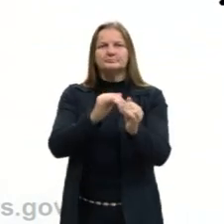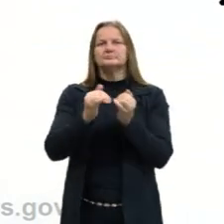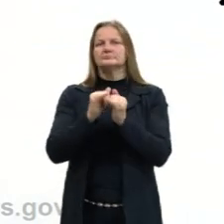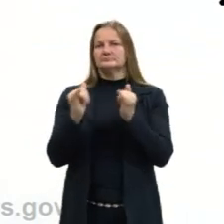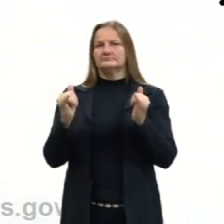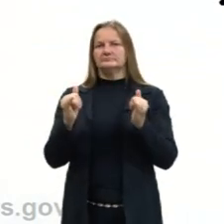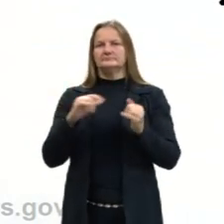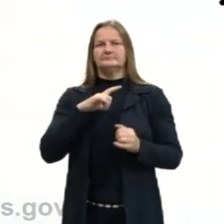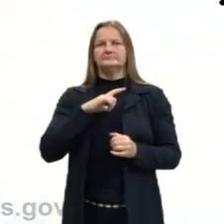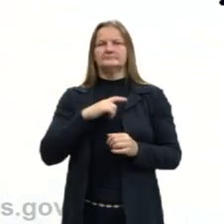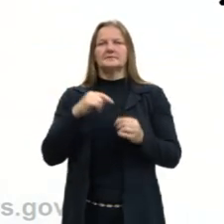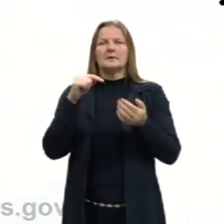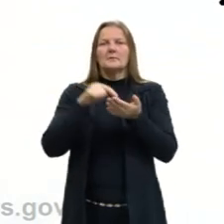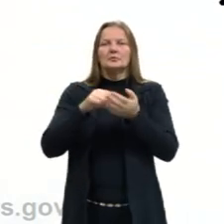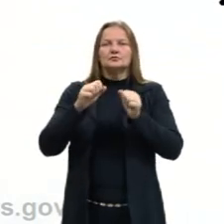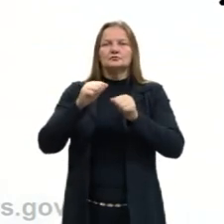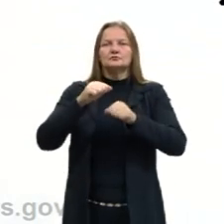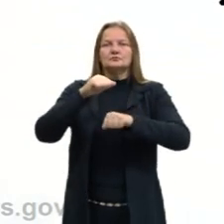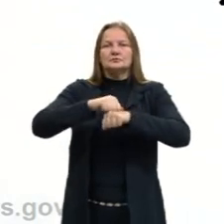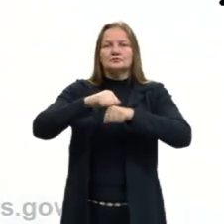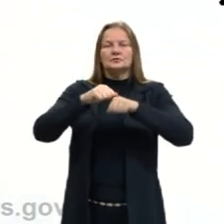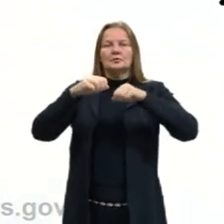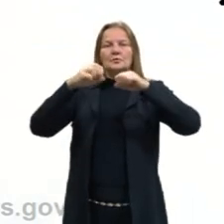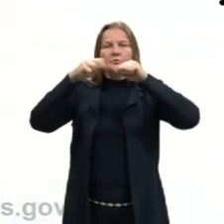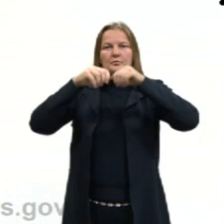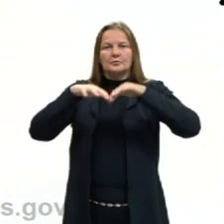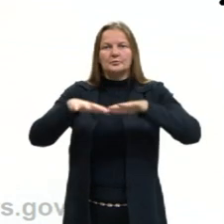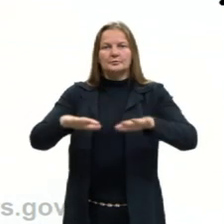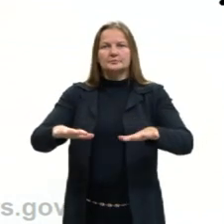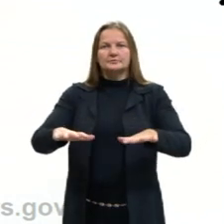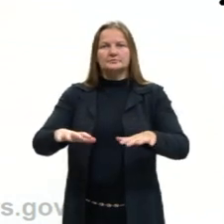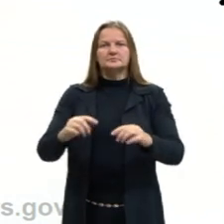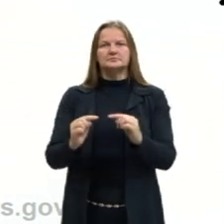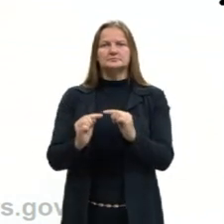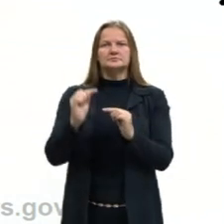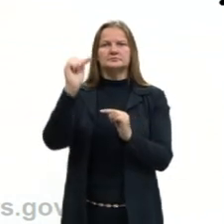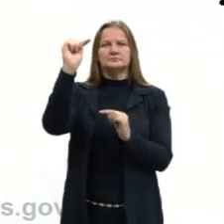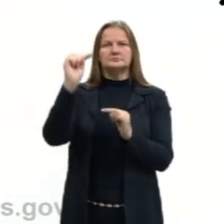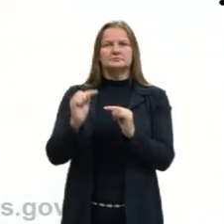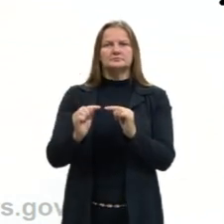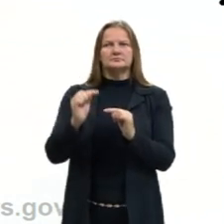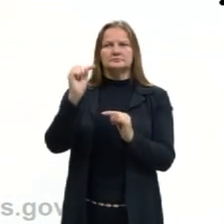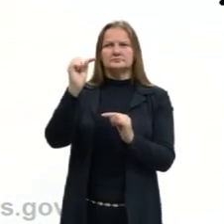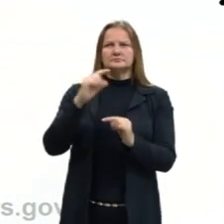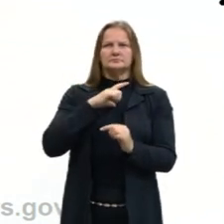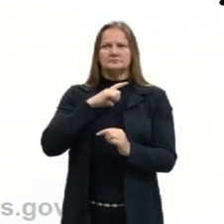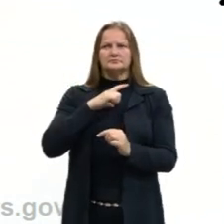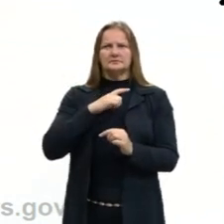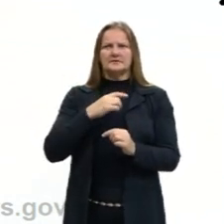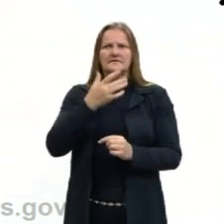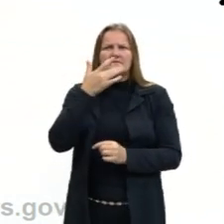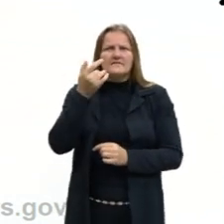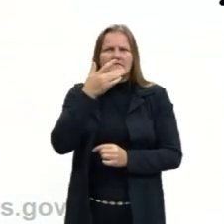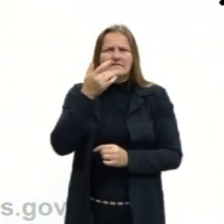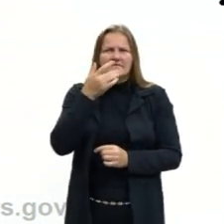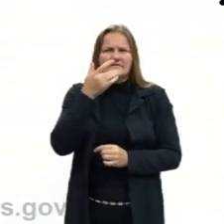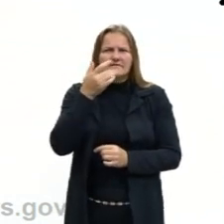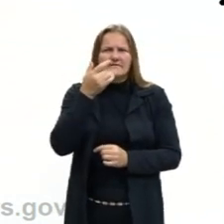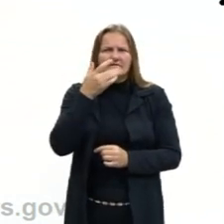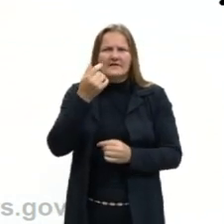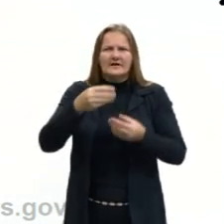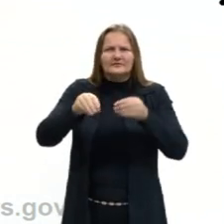né Tem pontos de fusão e ebulição muito altas na tem são facilmente